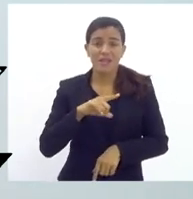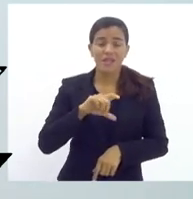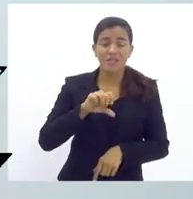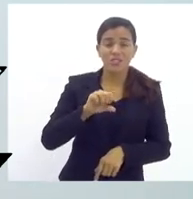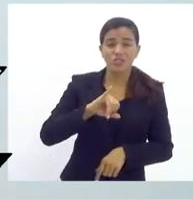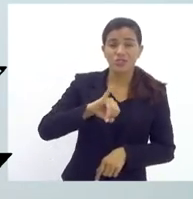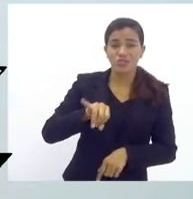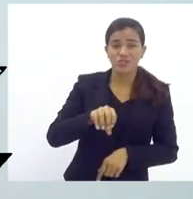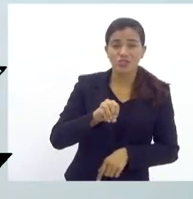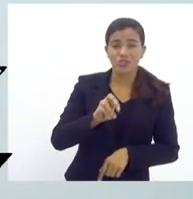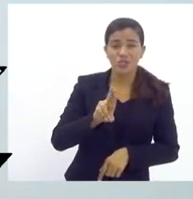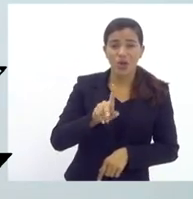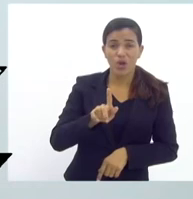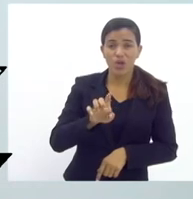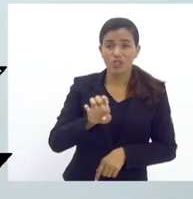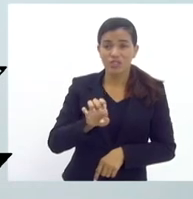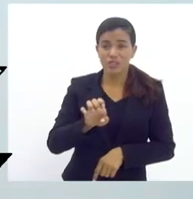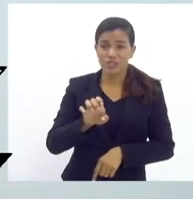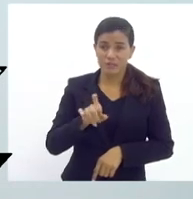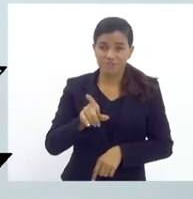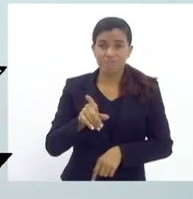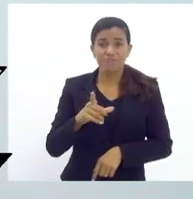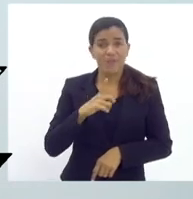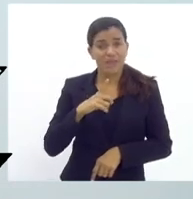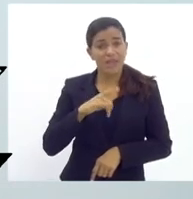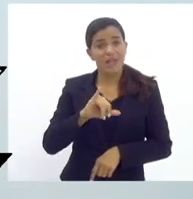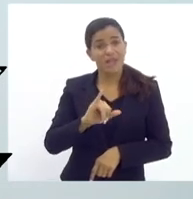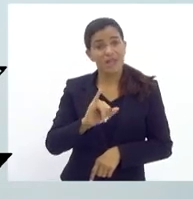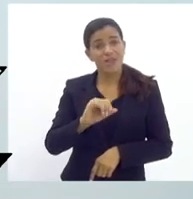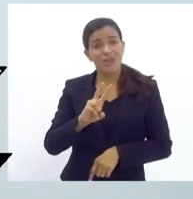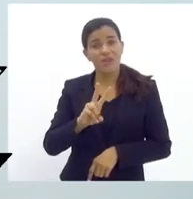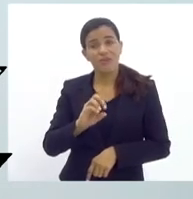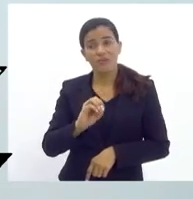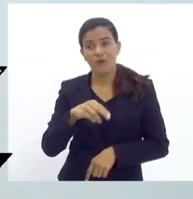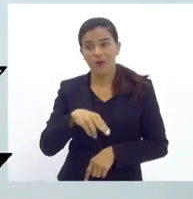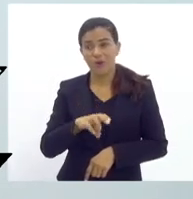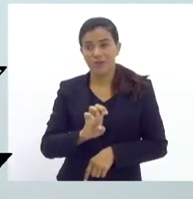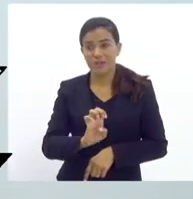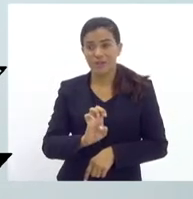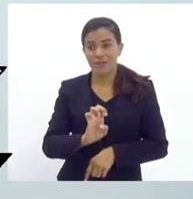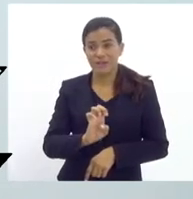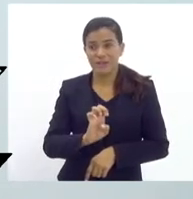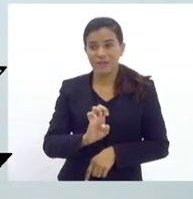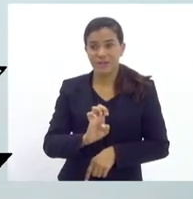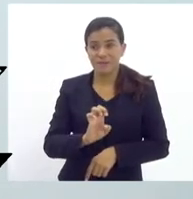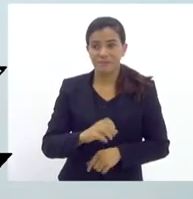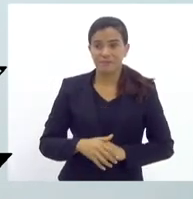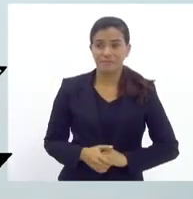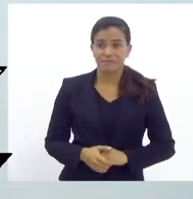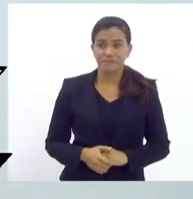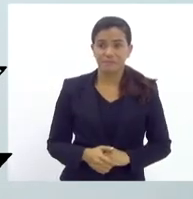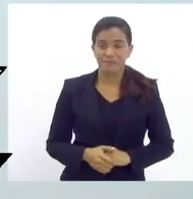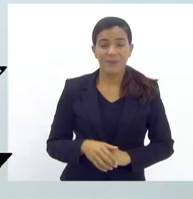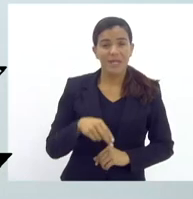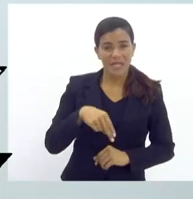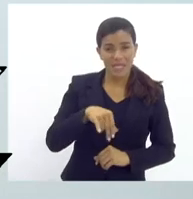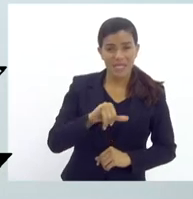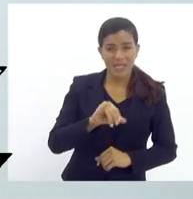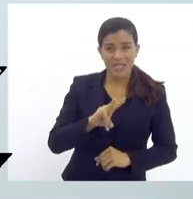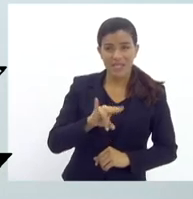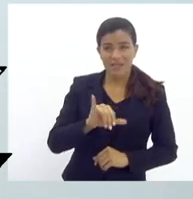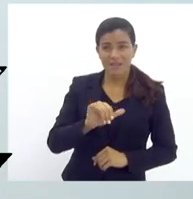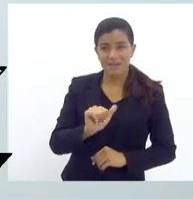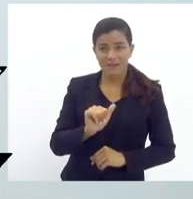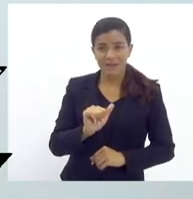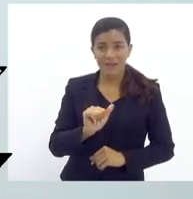tudo no domingo vão estar com essa dor e tem né é Nívea e Seu Jorge